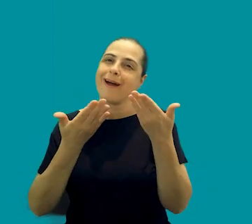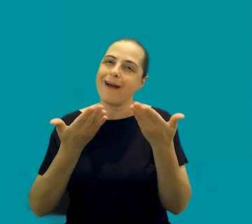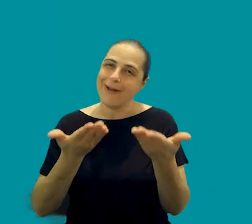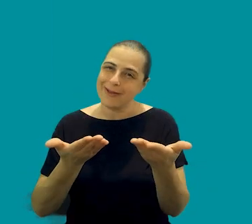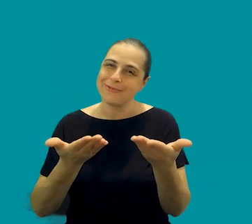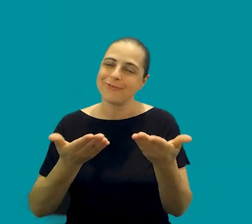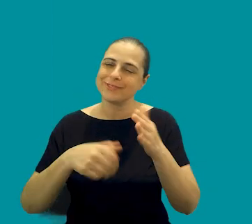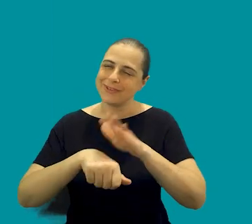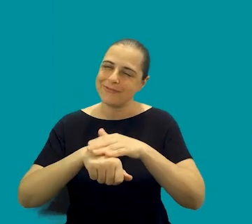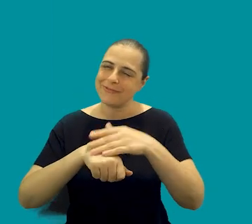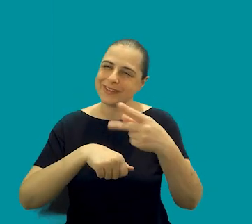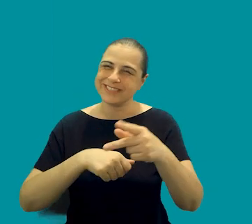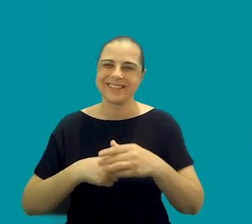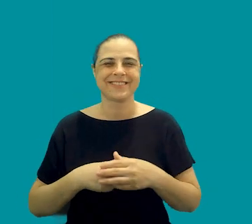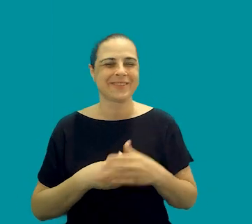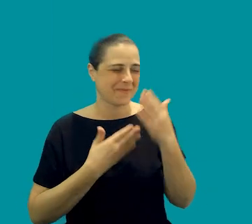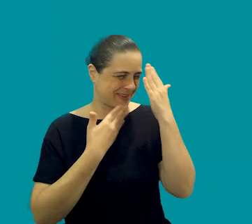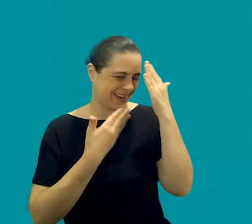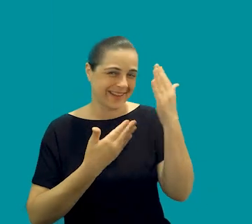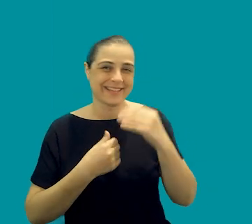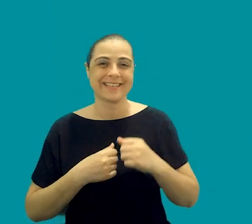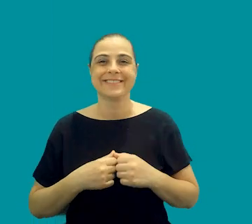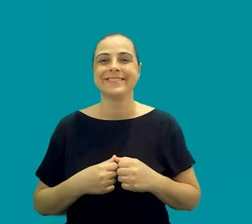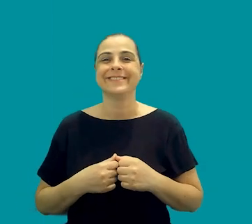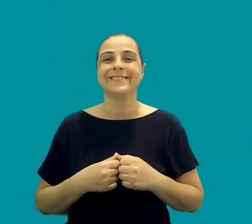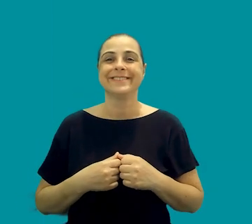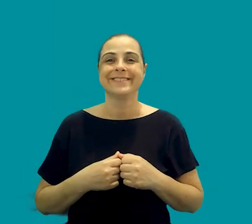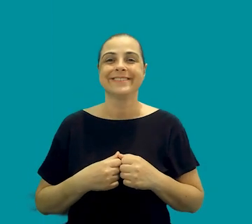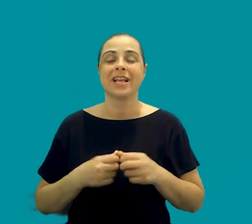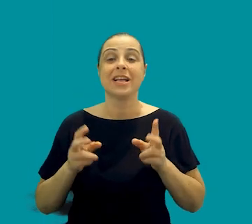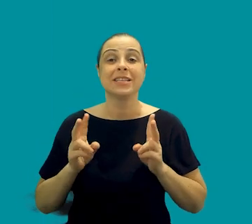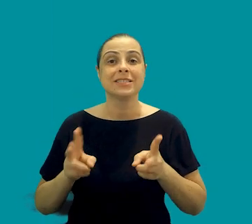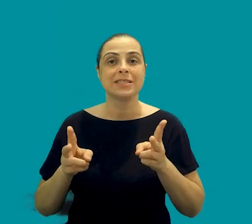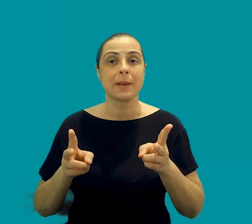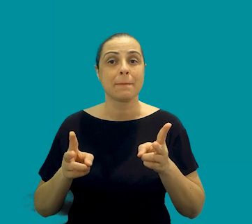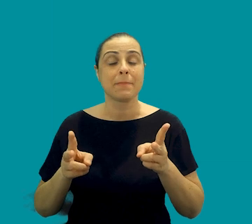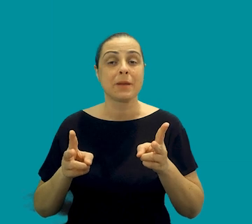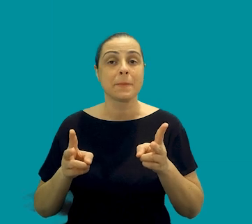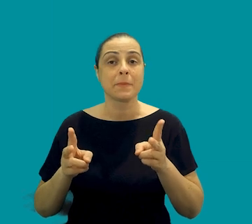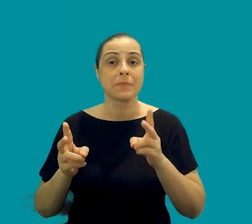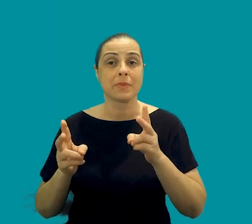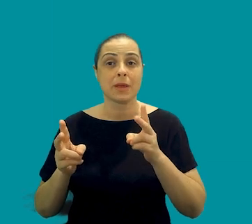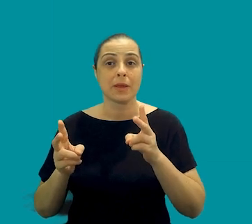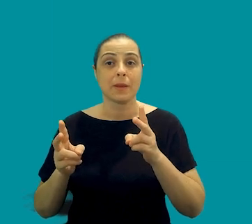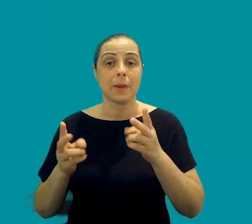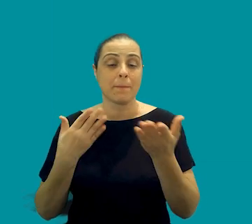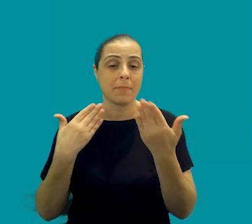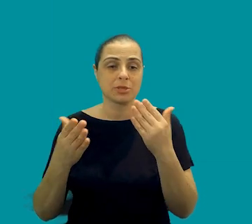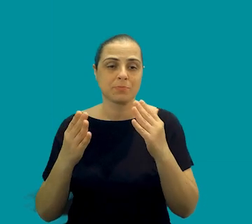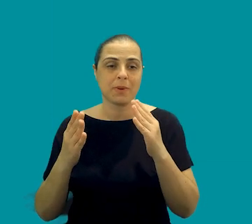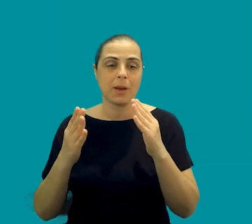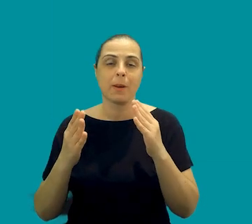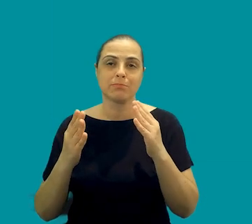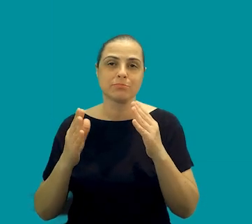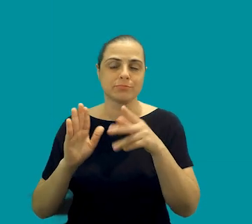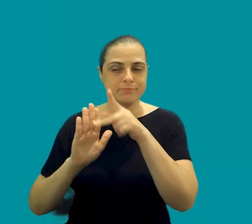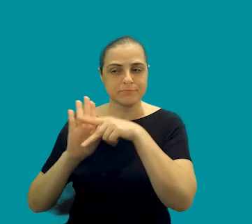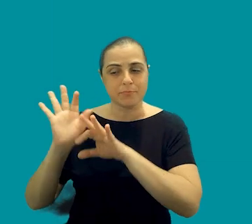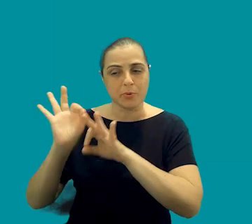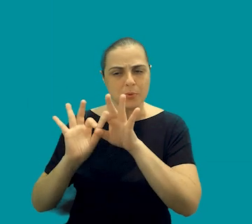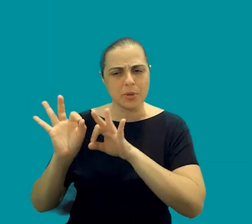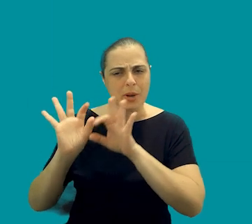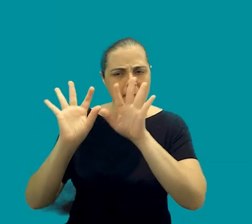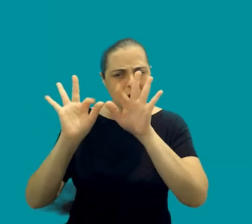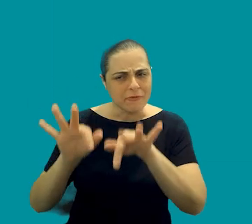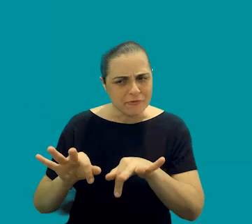Lô. Obrigada, Dé. Bom, eu acho que a gente sempre comenta ao final de cada programa a imagem de como